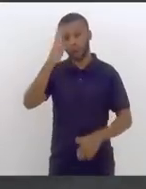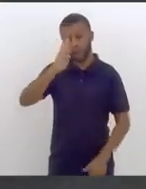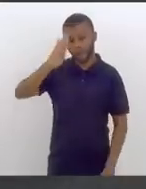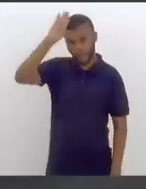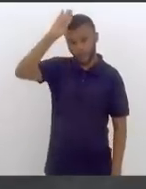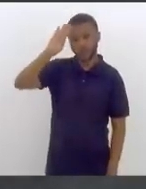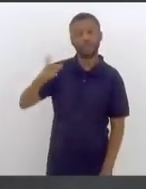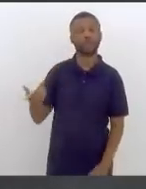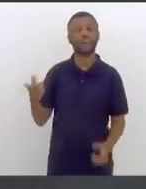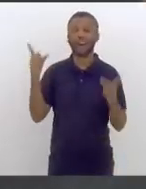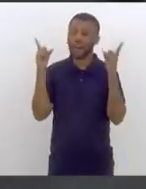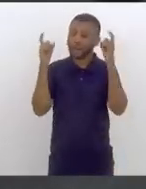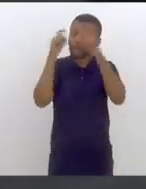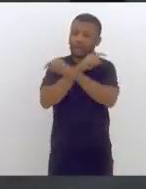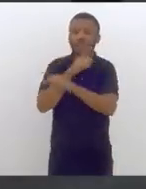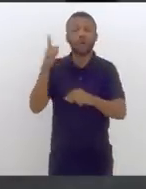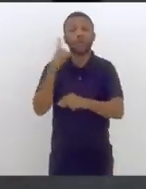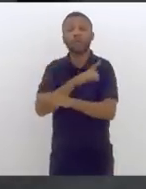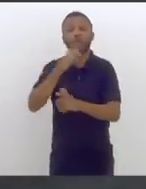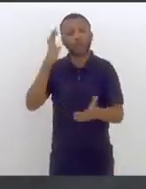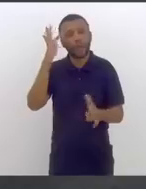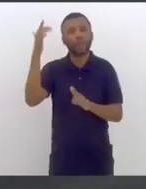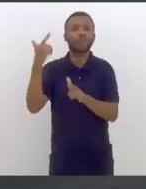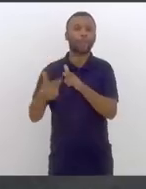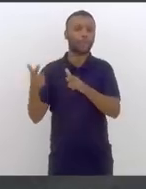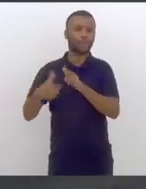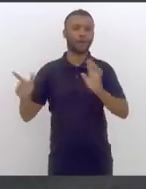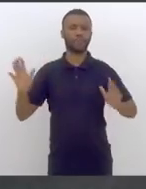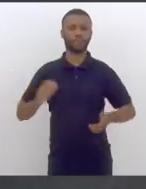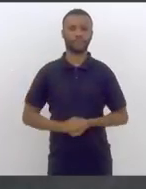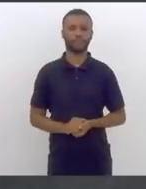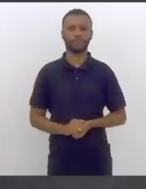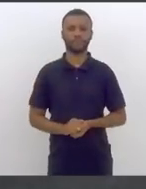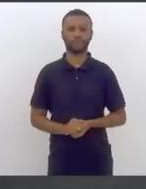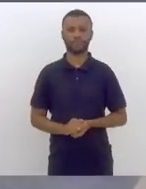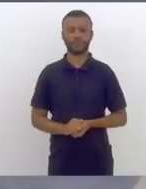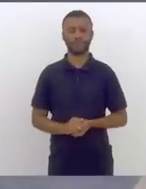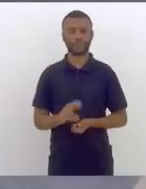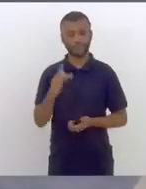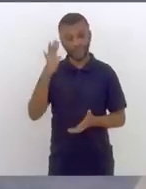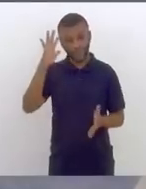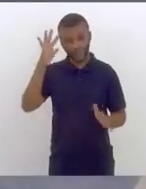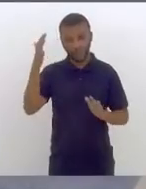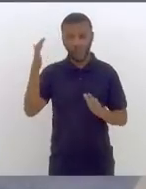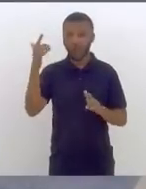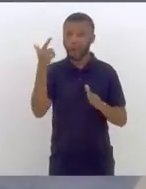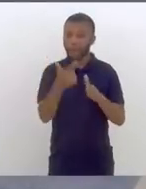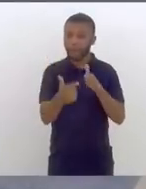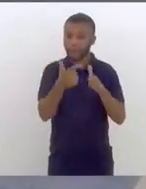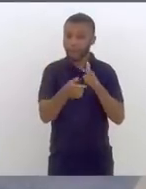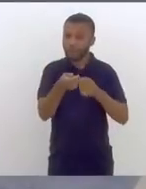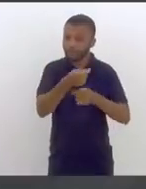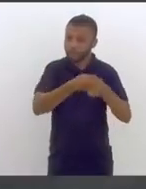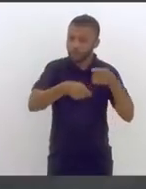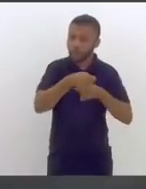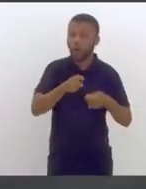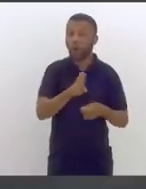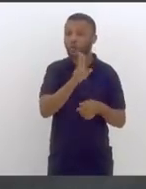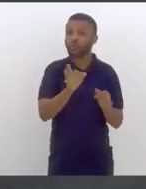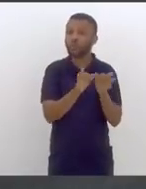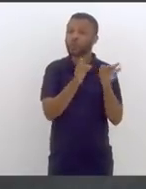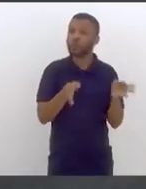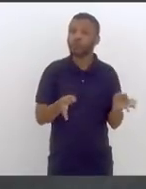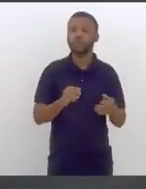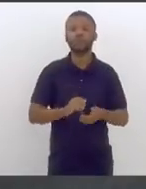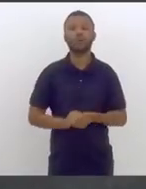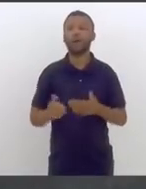fica difícil de resolver se vai resolver problema do Comércio usa um simples se vai